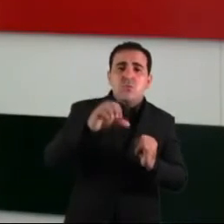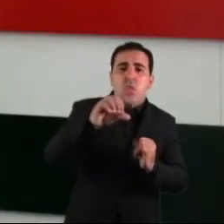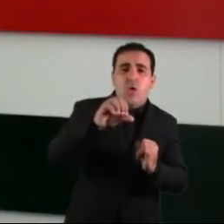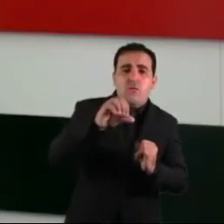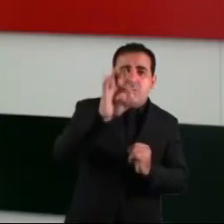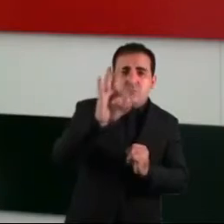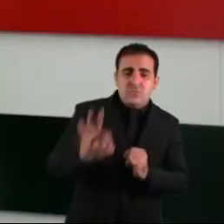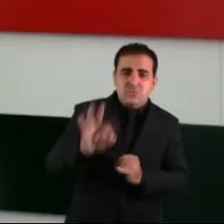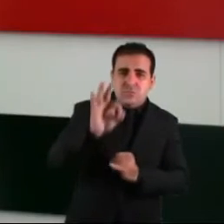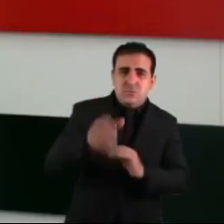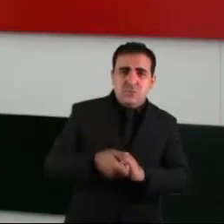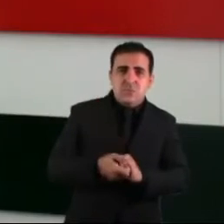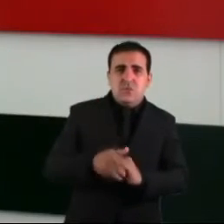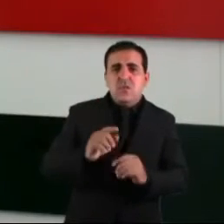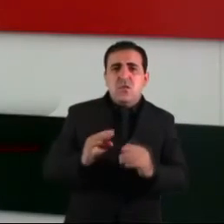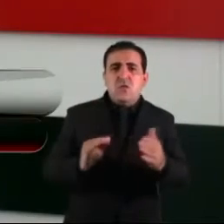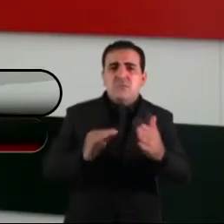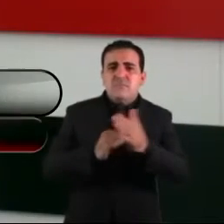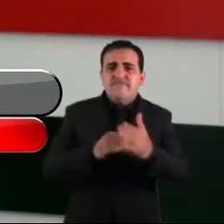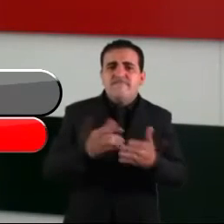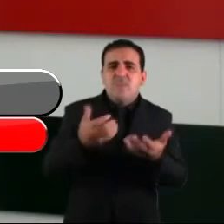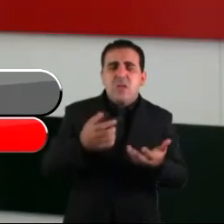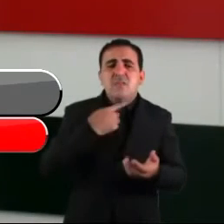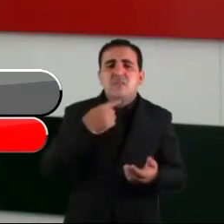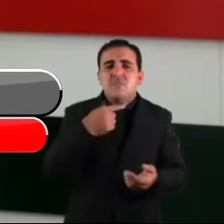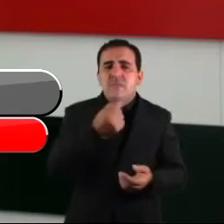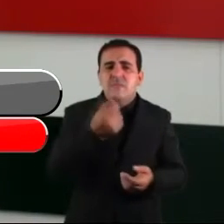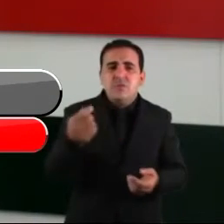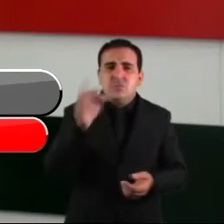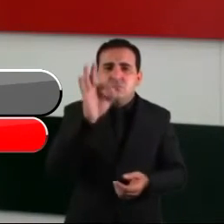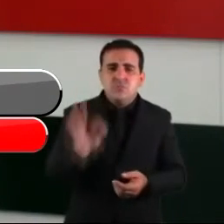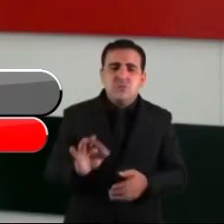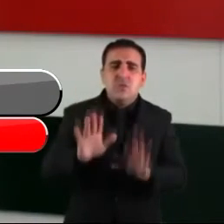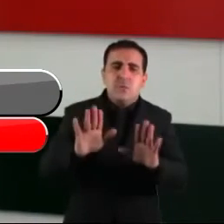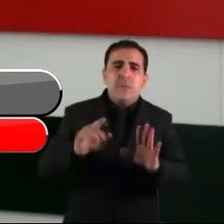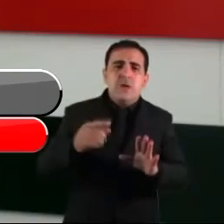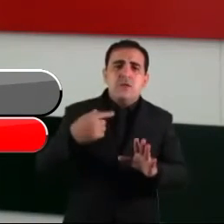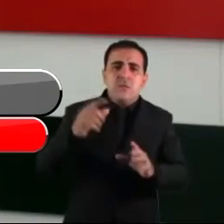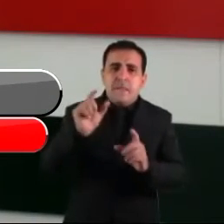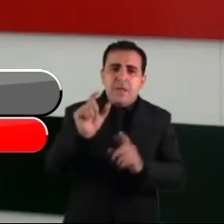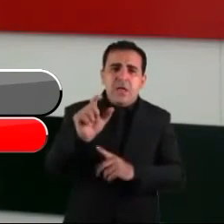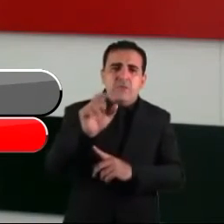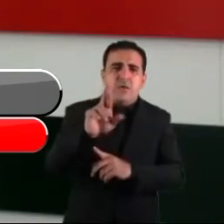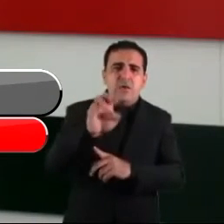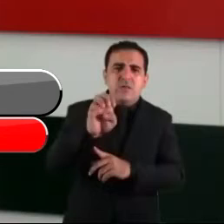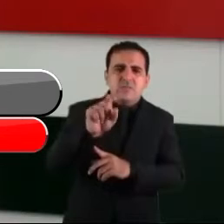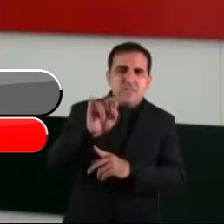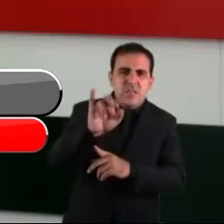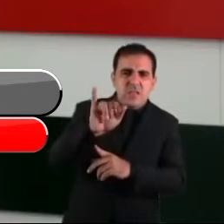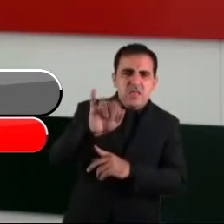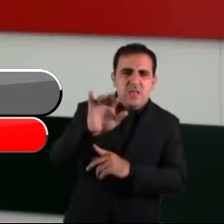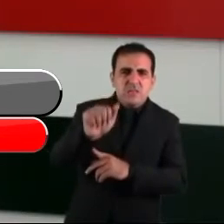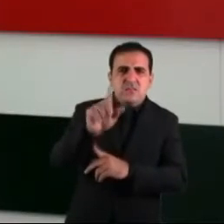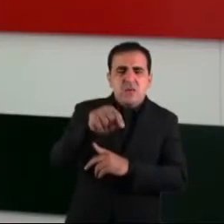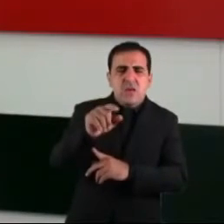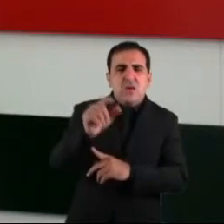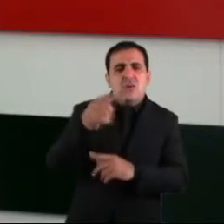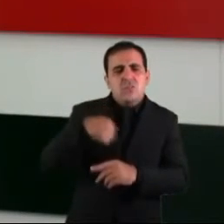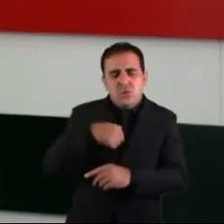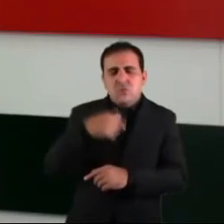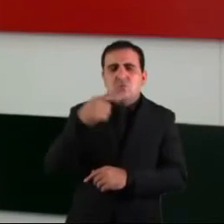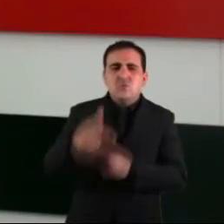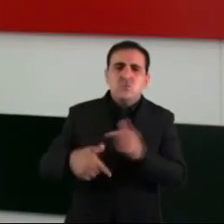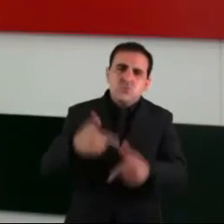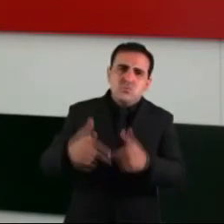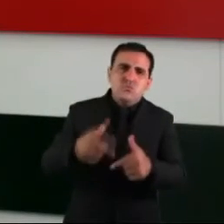9%, algumas economias chegaram a 20%. Então, essa resiliência, que eu acho que é a palavra importante utilizada, foi fundamental para que a gente